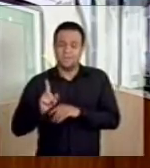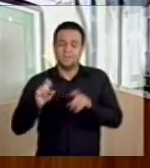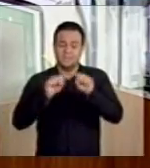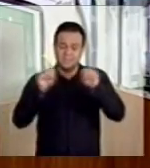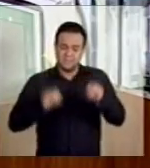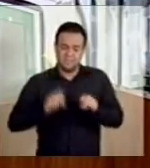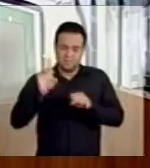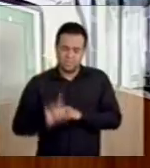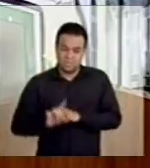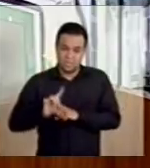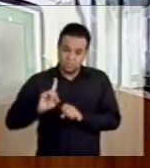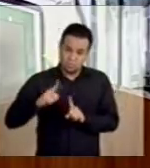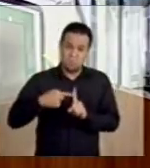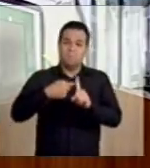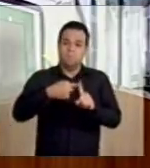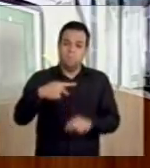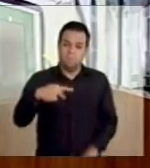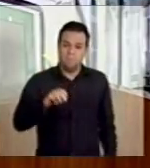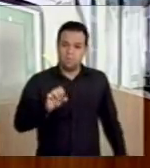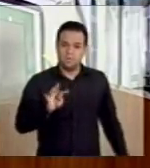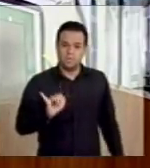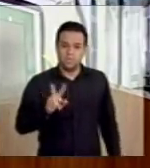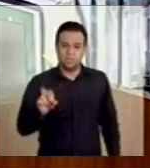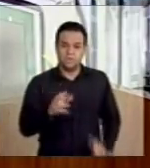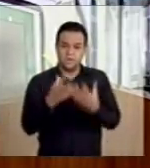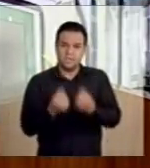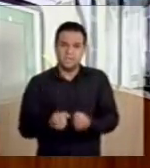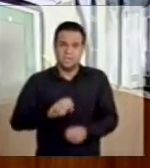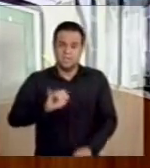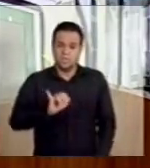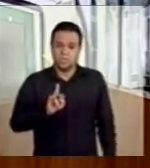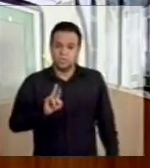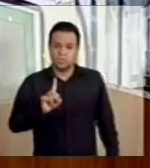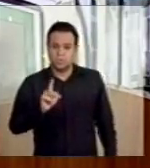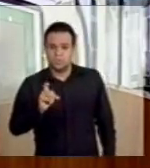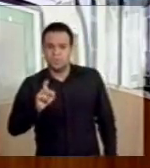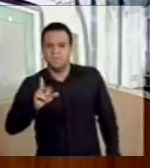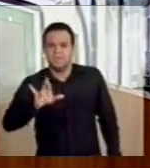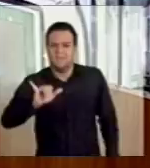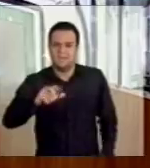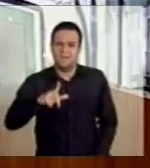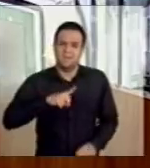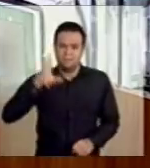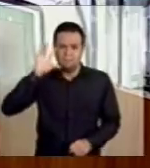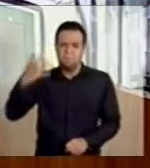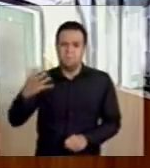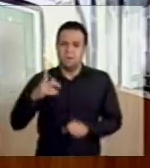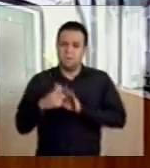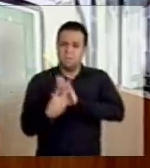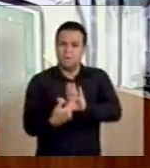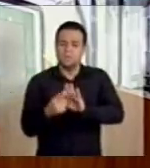constitucional positivo, tal como tem reconhecido a jurisprudência dessa Suprema Corte em decisões que no ponto refletem